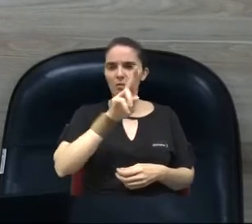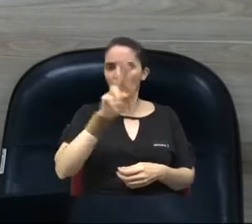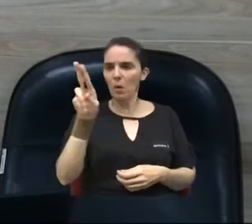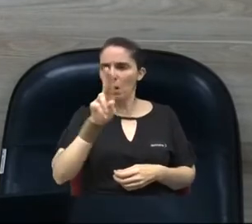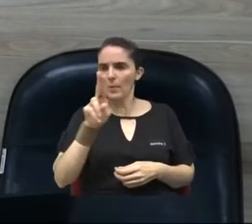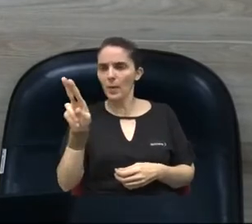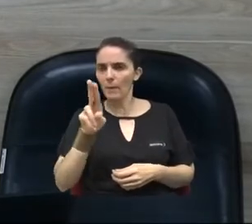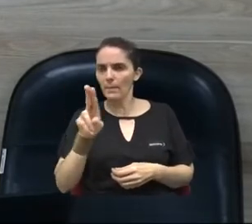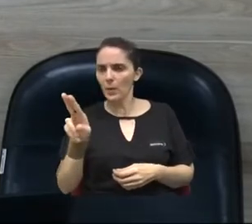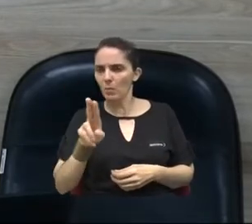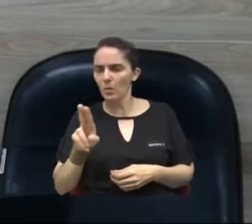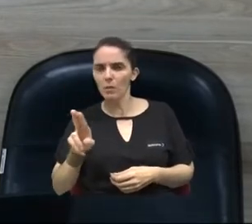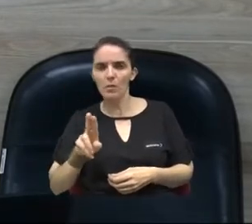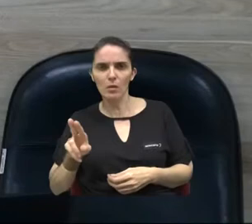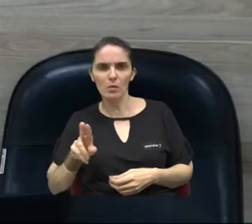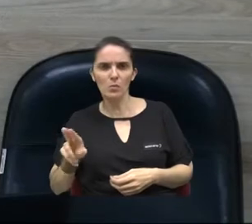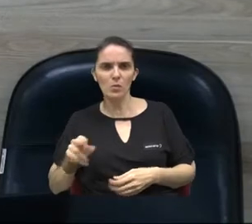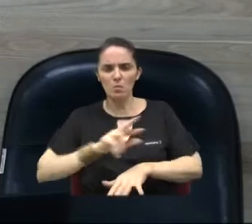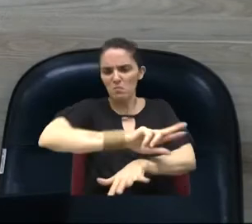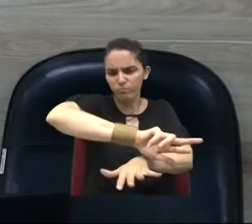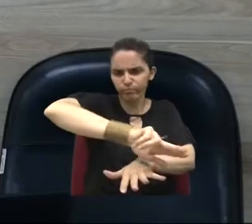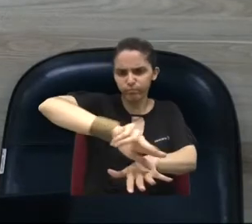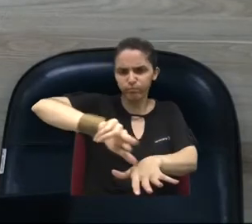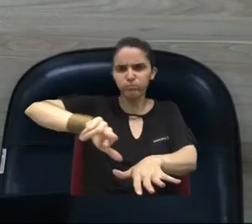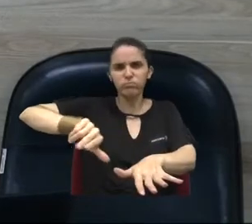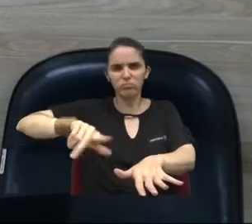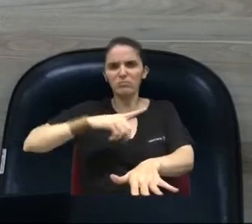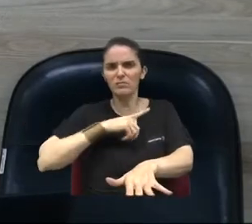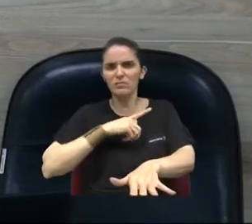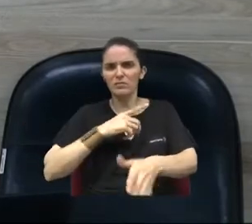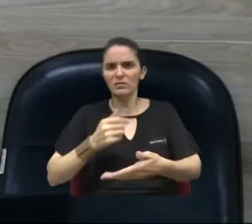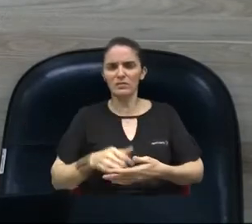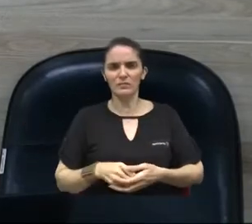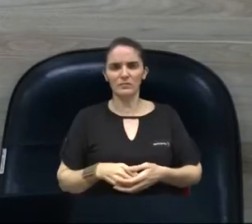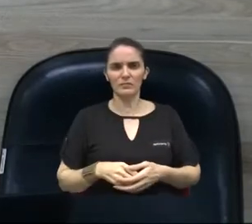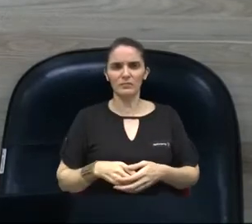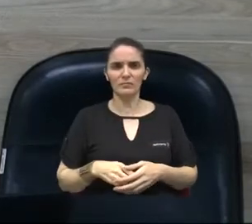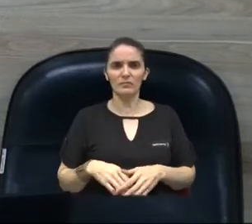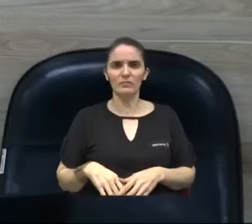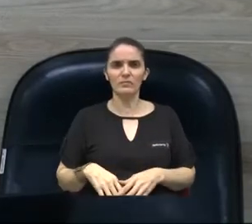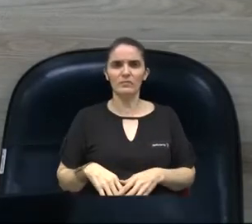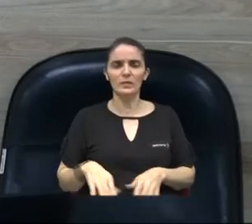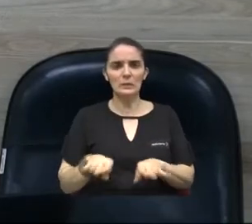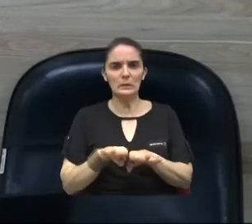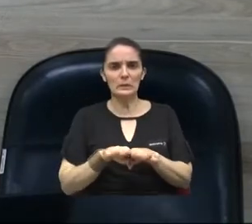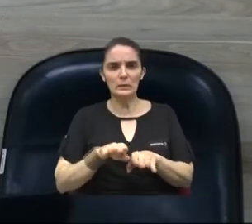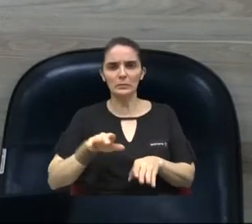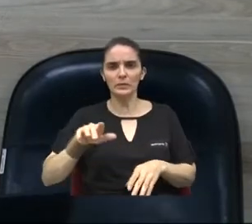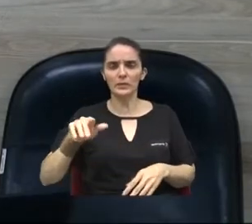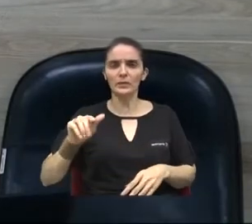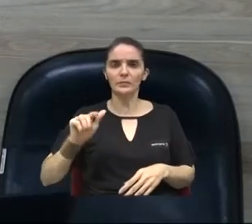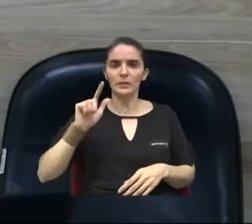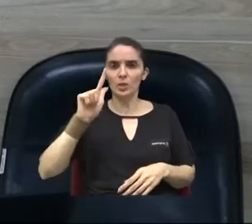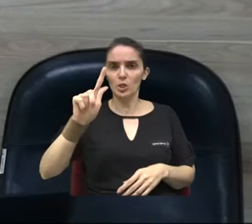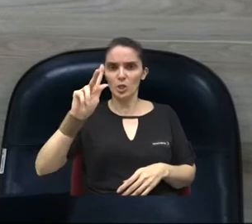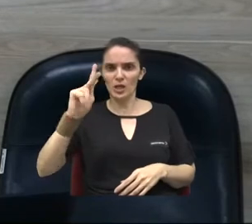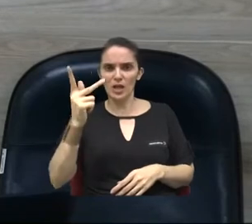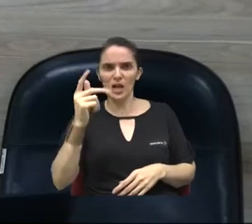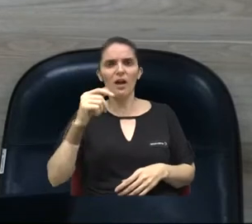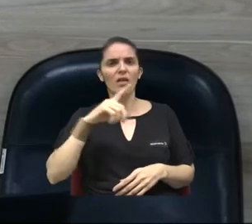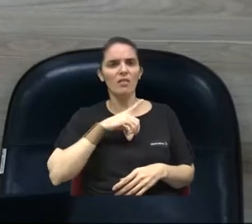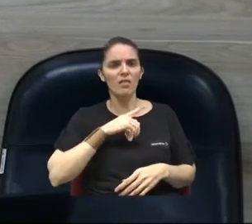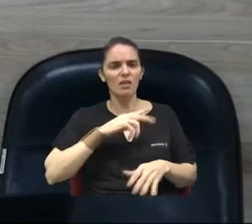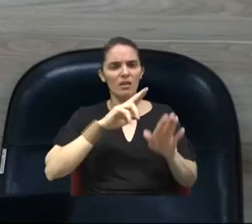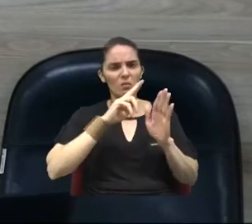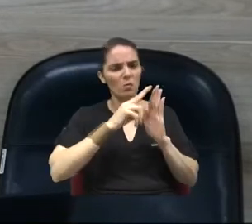Winstron, Primabolan, Imogenin e até recentemente o uso de GH, que são base tudo de hormônios, né?